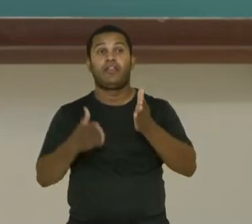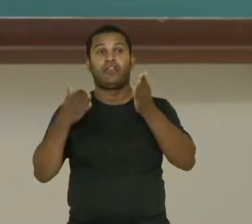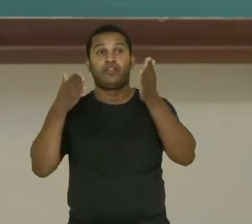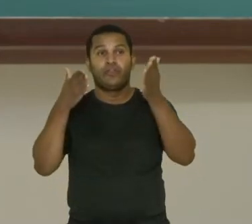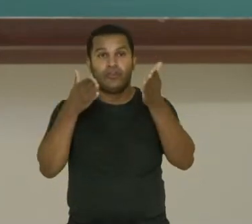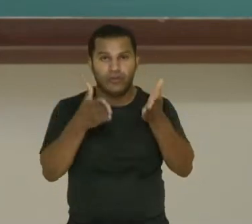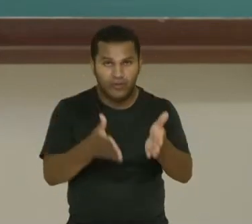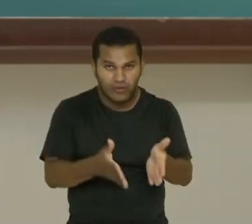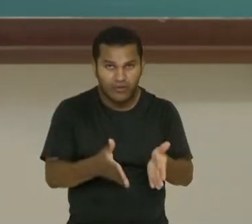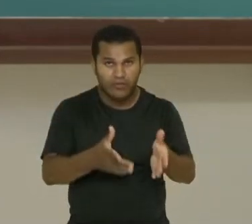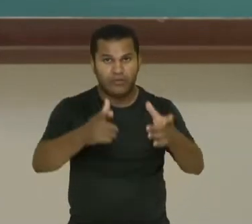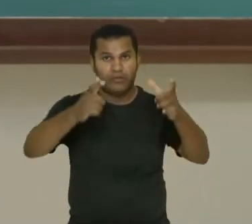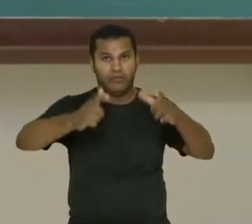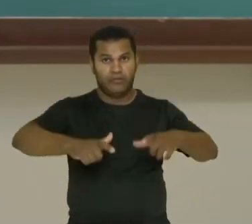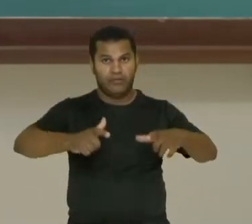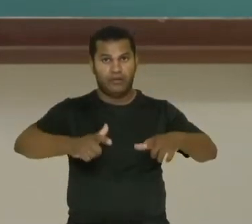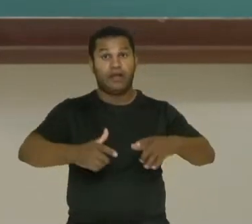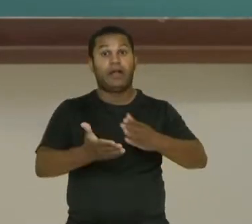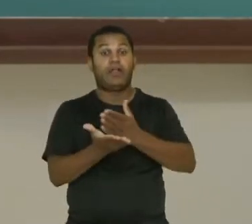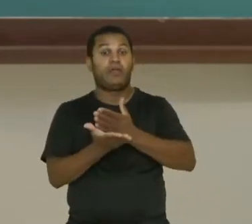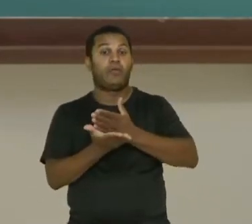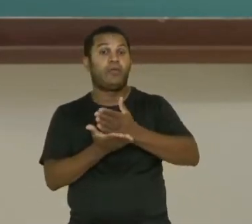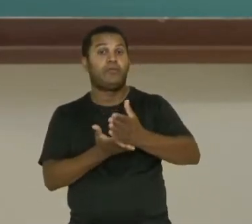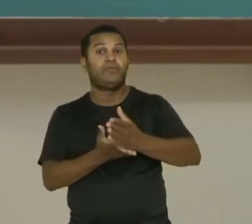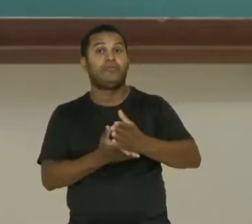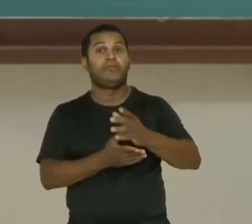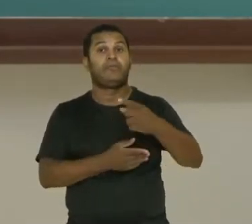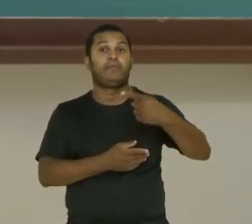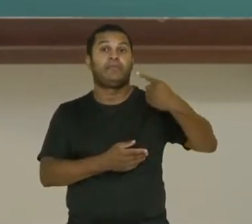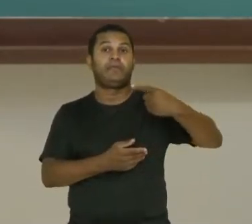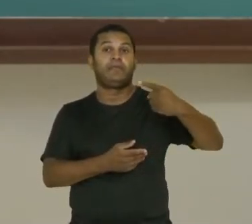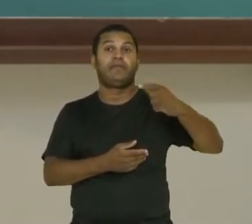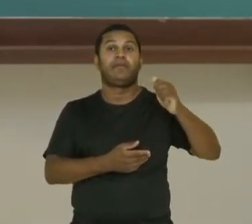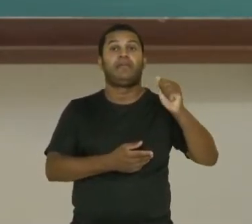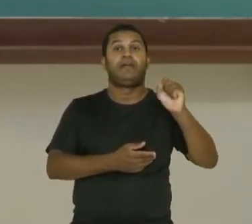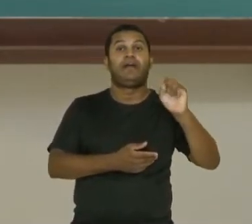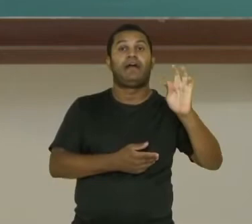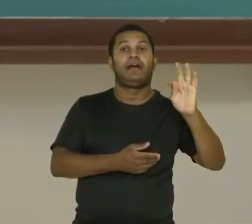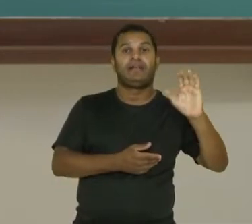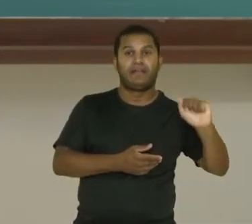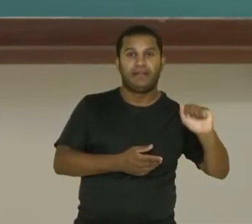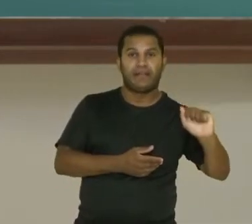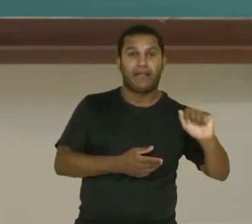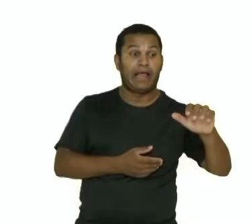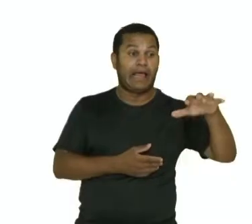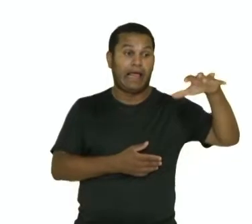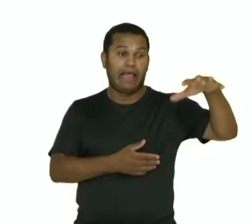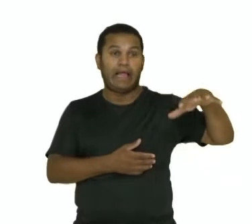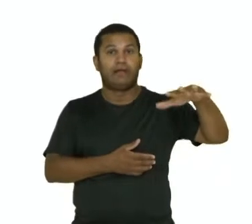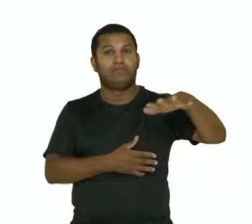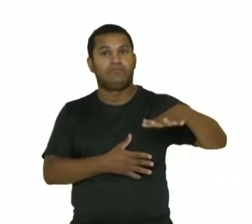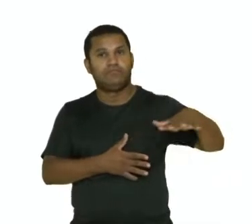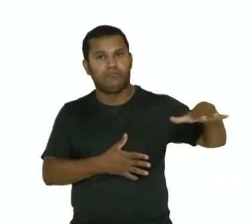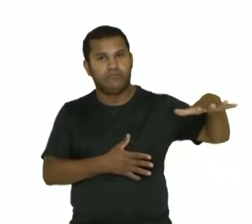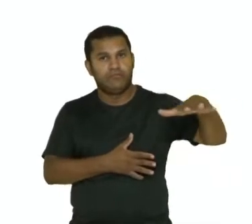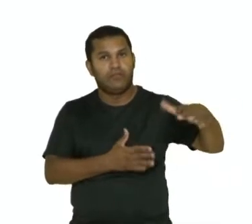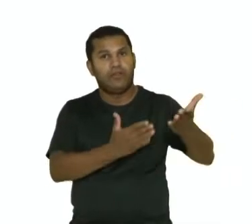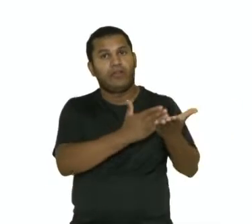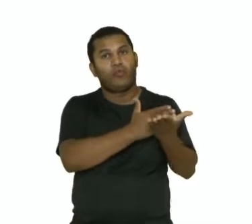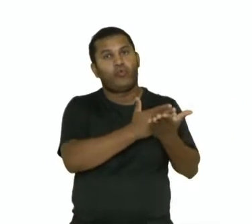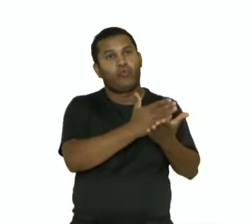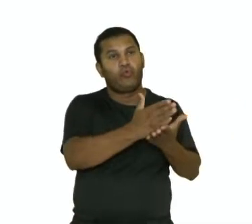mesma monarquia, mas nós vamos entender que eram povos bem diferentes, tá? Então aqui, ó, Francisco Pizarro,